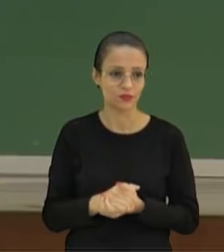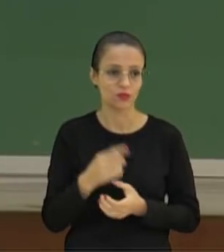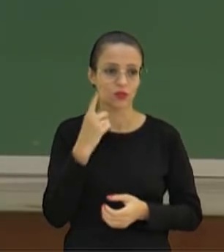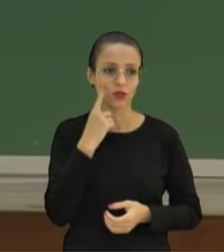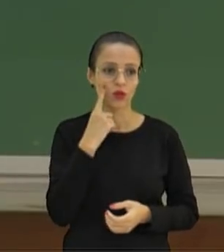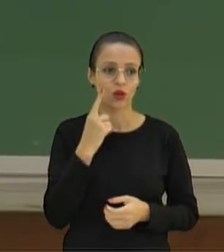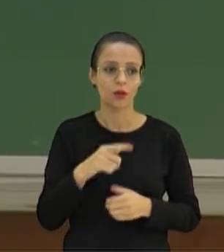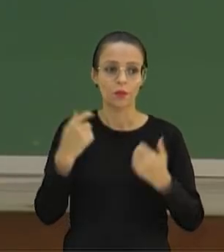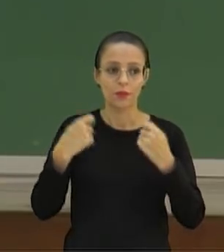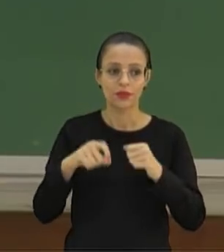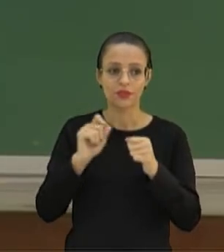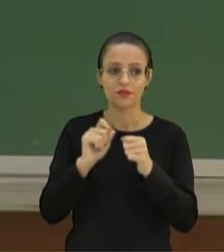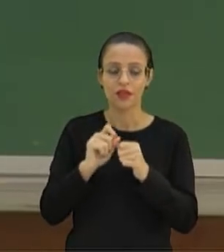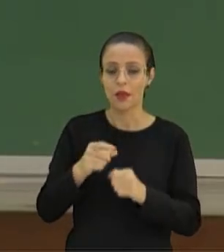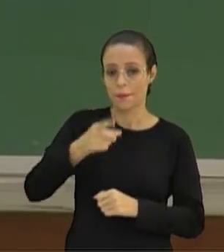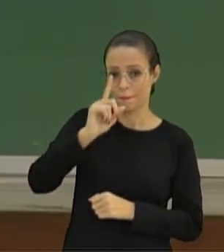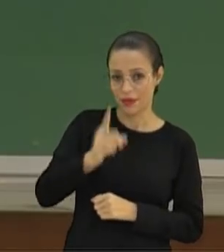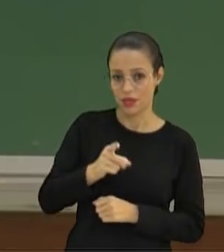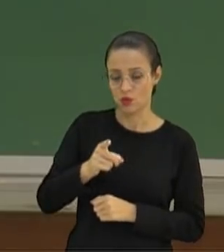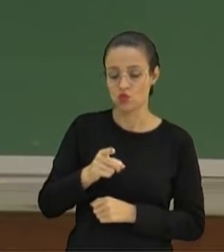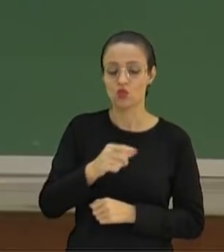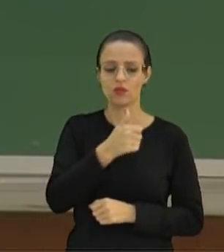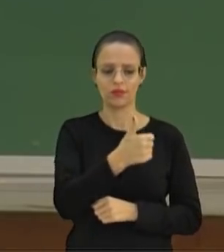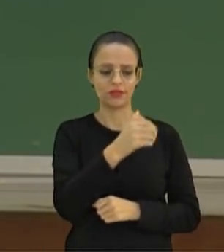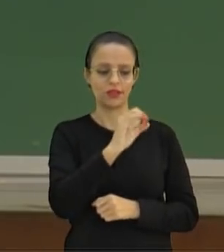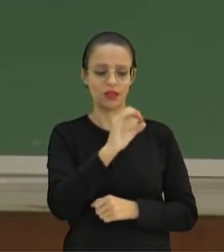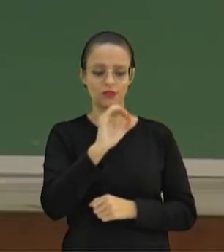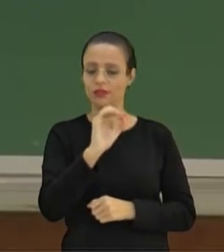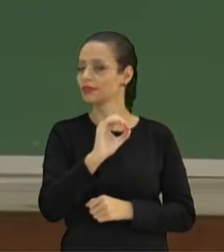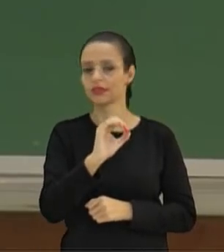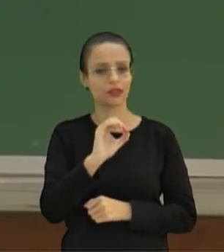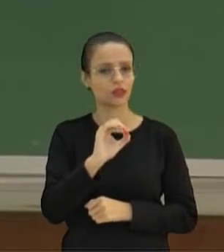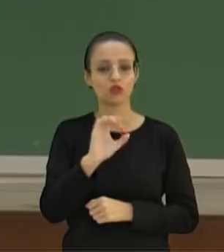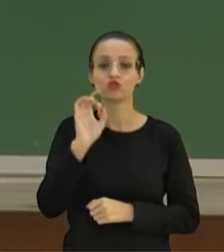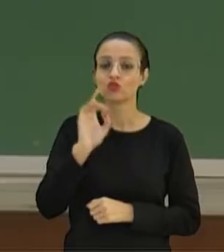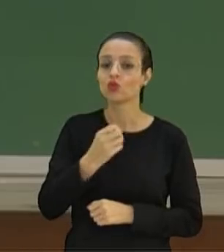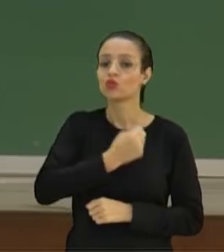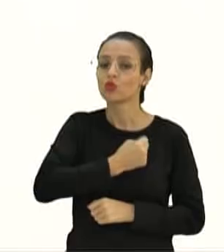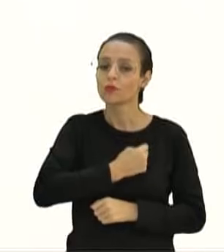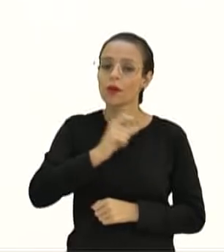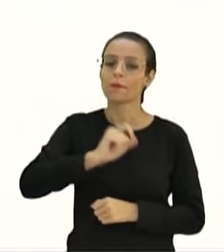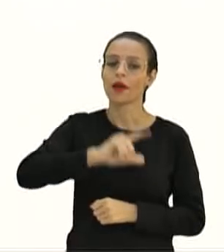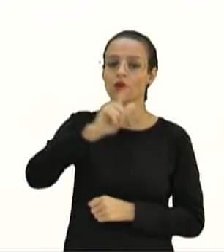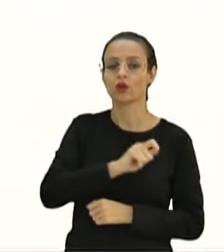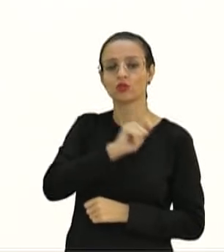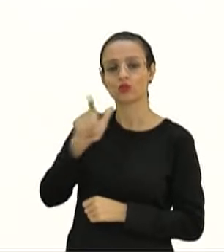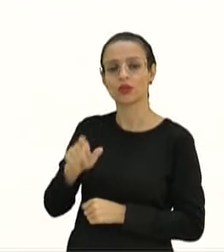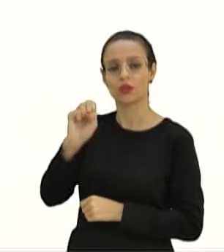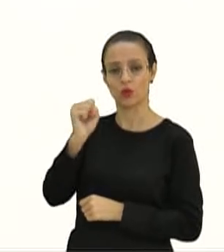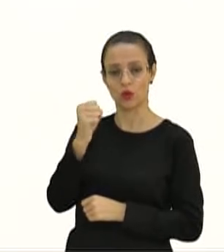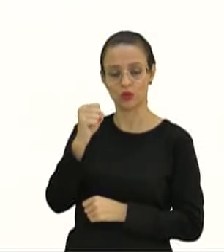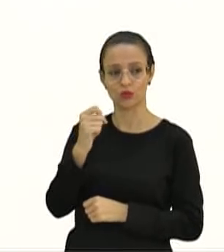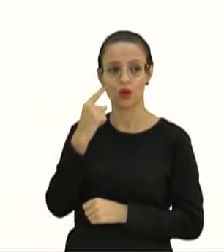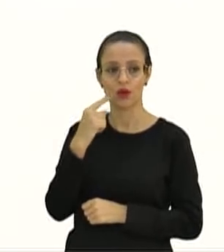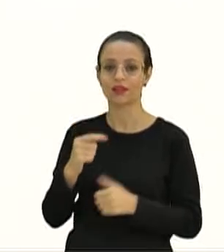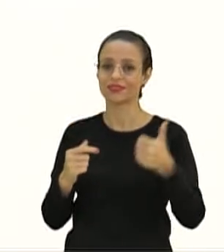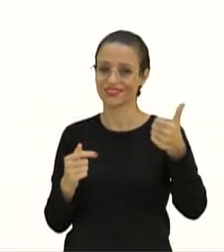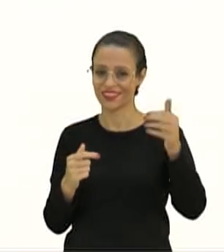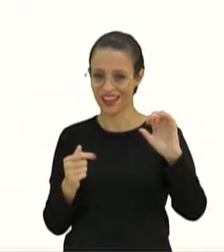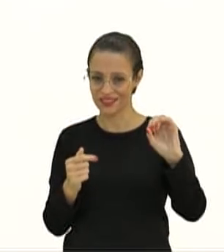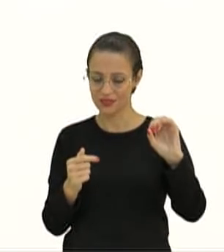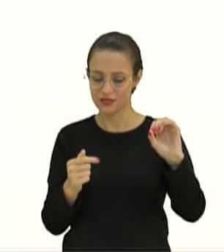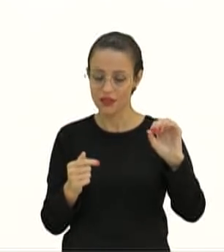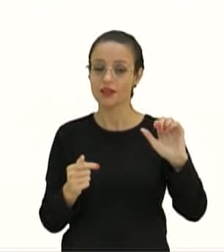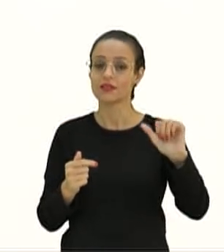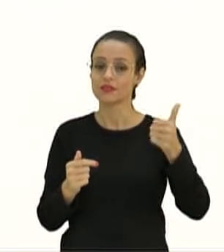Então, ó, eu preciso pegar o número 1000 inteiro? Não, você pega só aquela parte que é maior que o 8, que é o 10, ó. Então, você